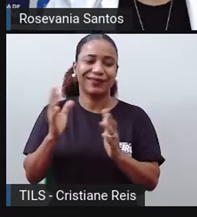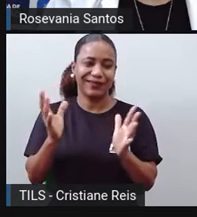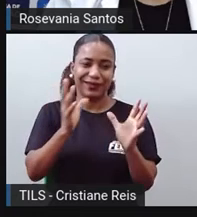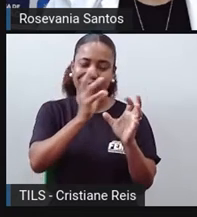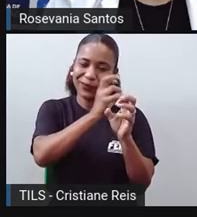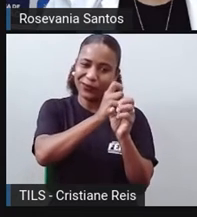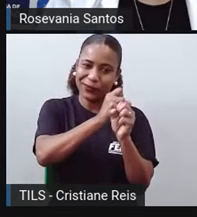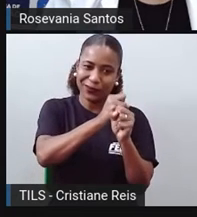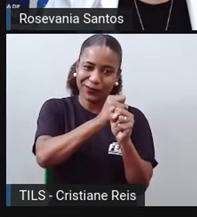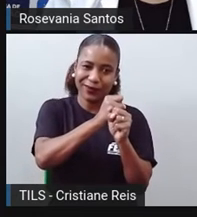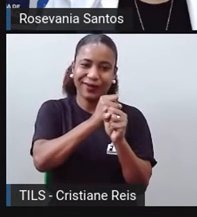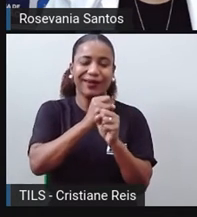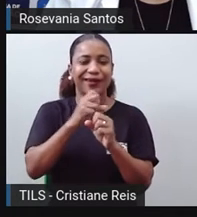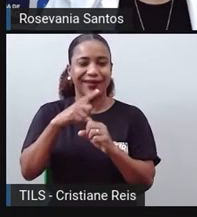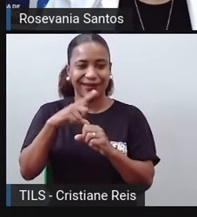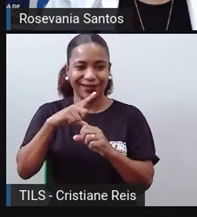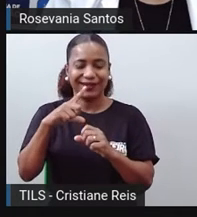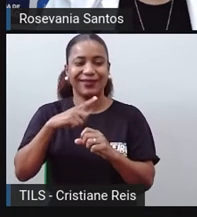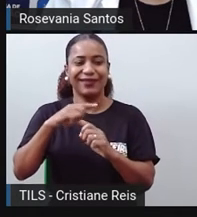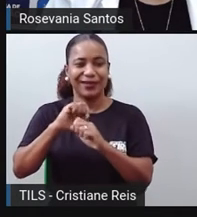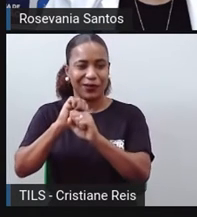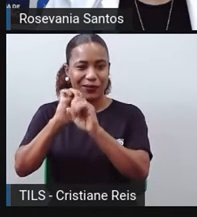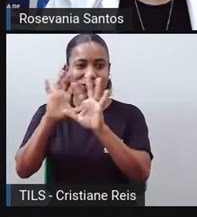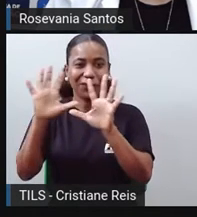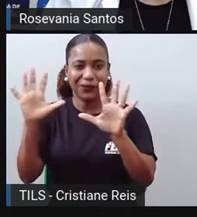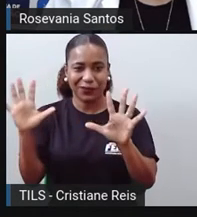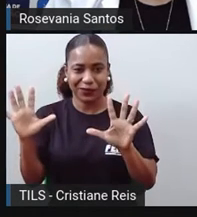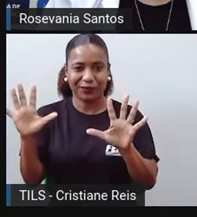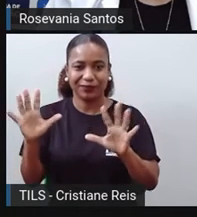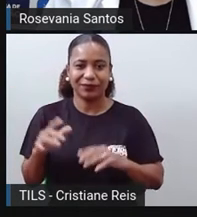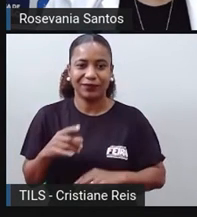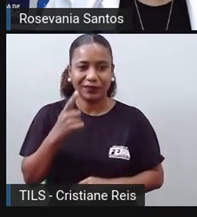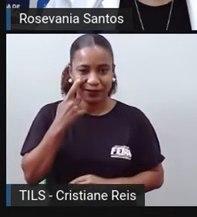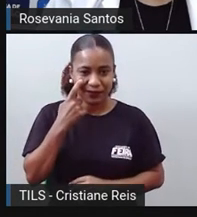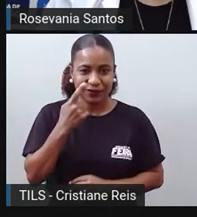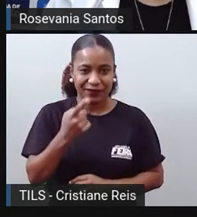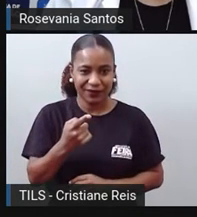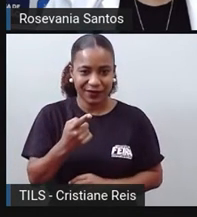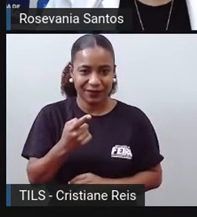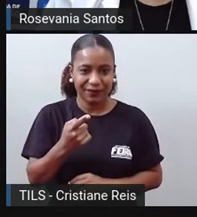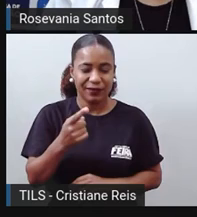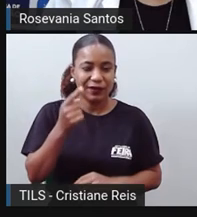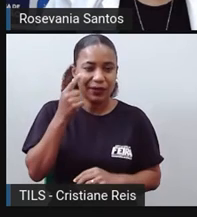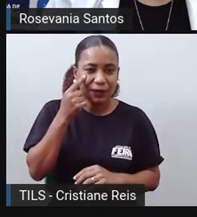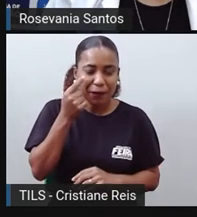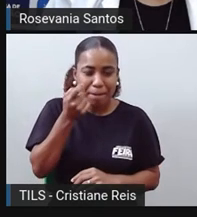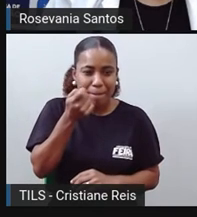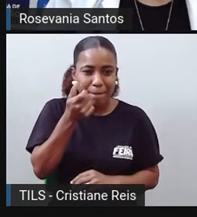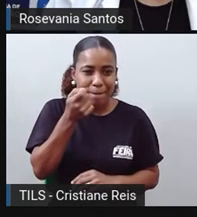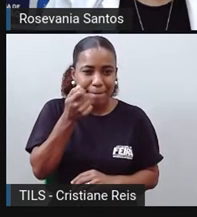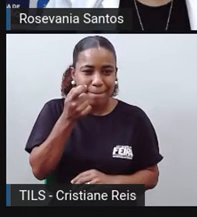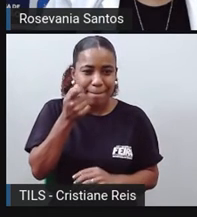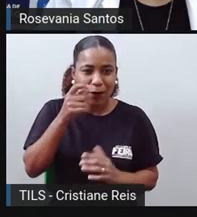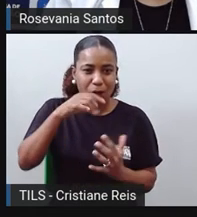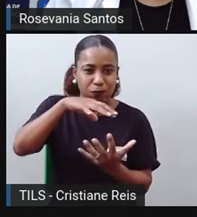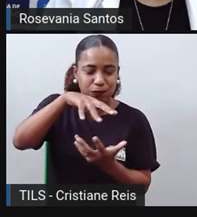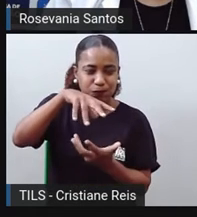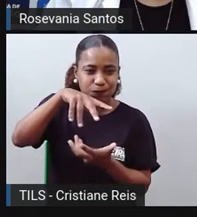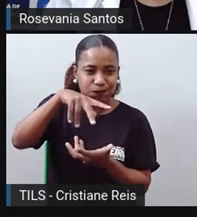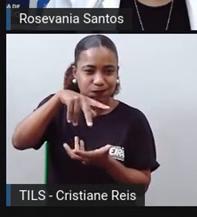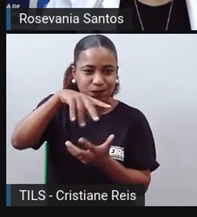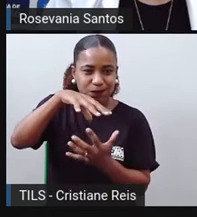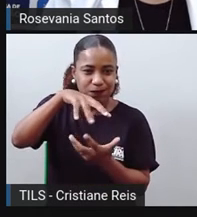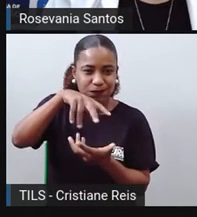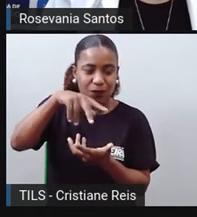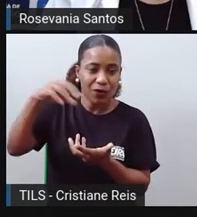noites. E aqui. Só aqui que eu não percebo, ó, tá vendo? Ó, ele passa direto, ó, a iluminação passa direto, não chega aqui nesse